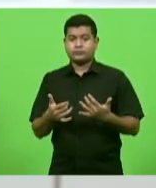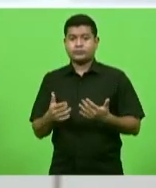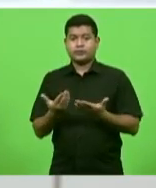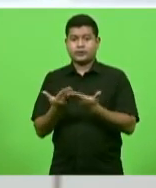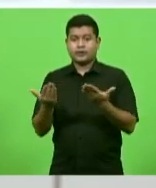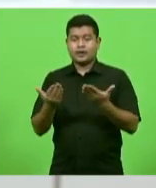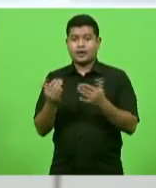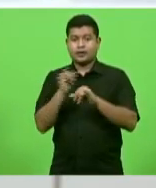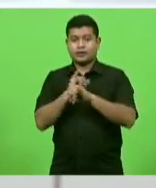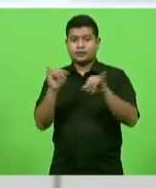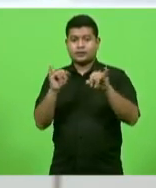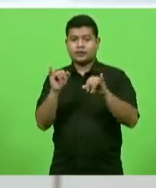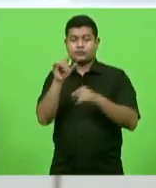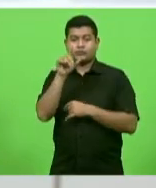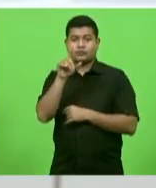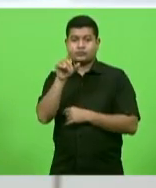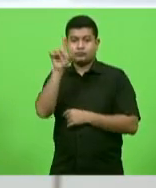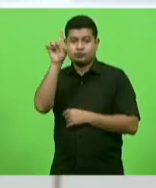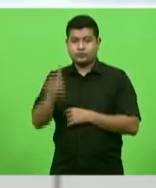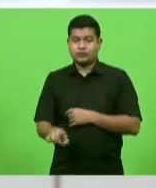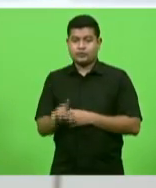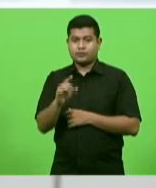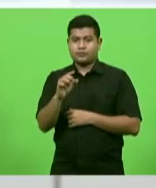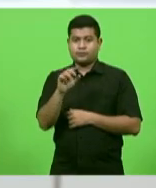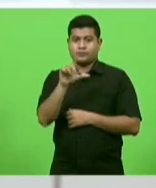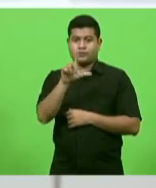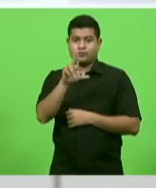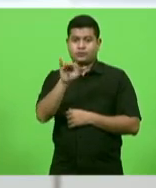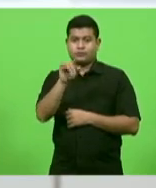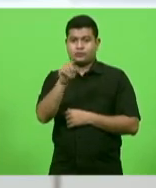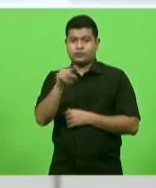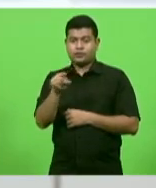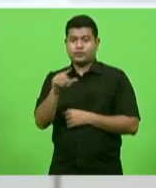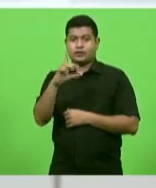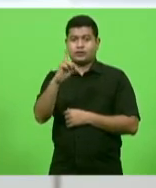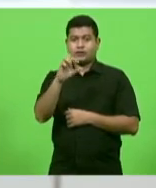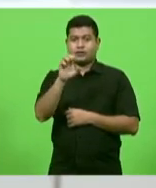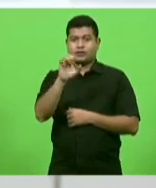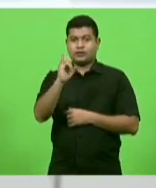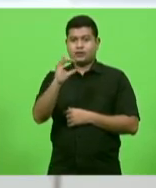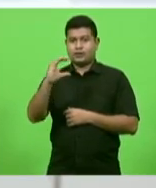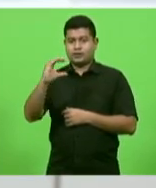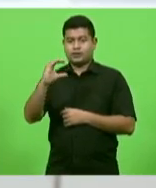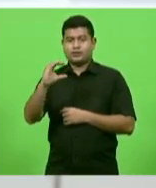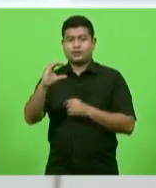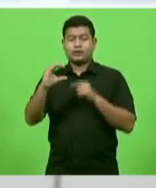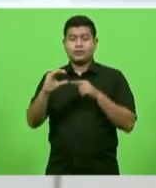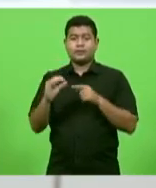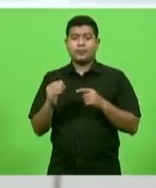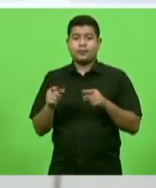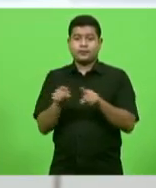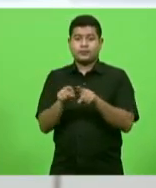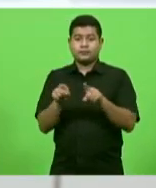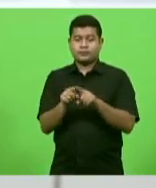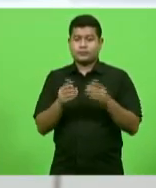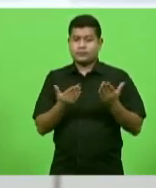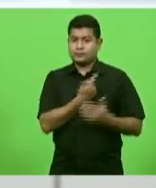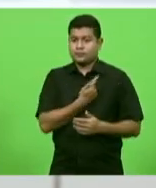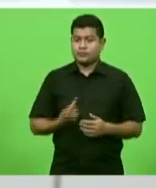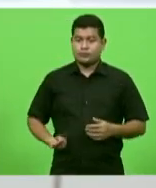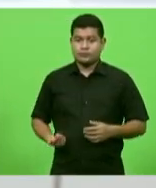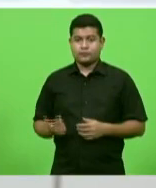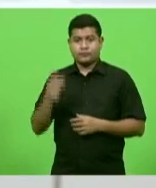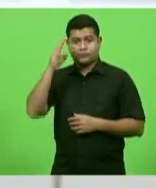diretor da deic Nunes Felipe Del solar correntes e ficam modo o senhor Governador defende